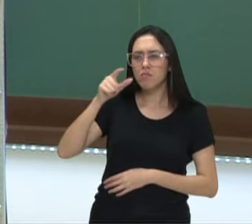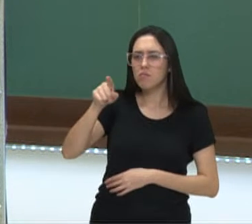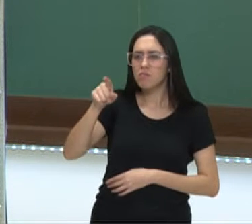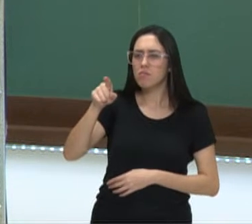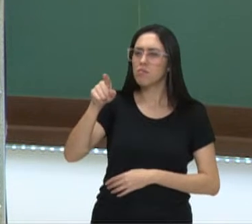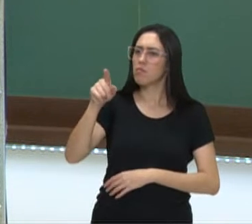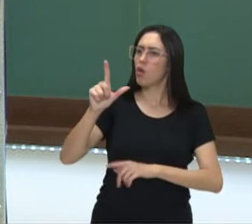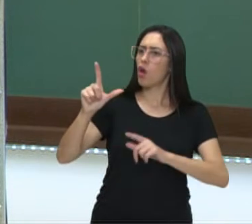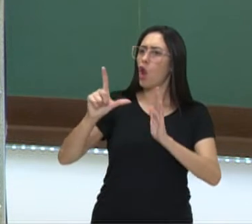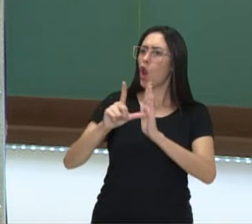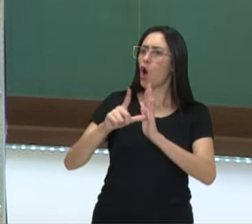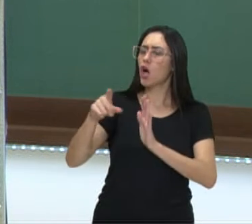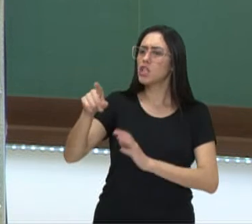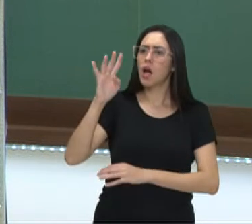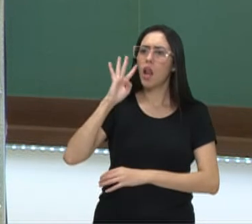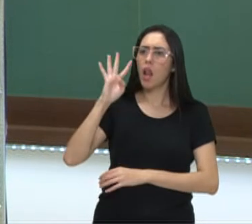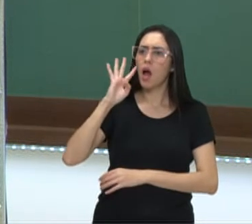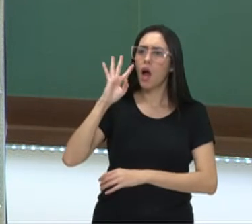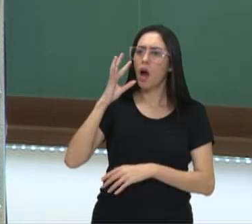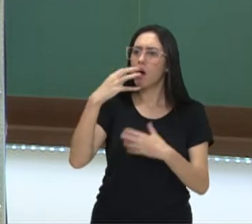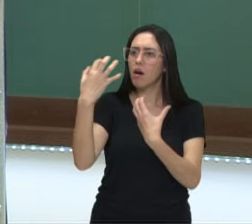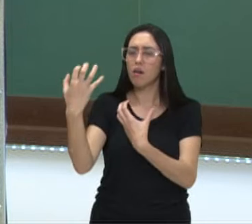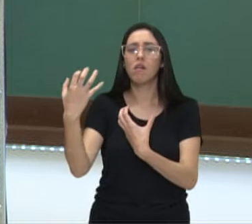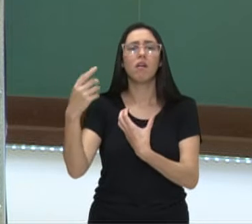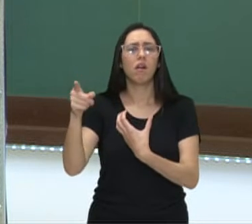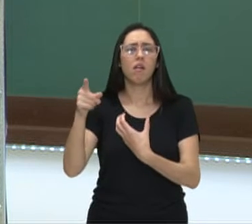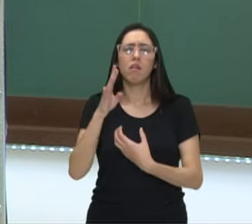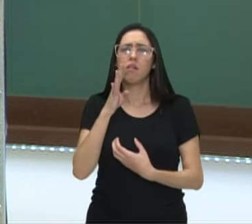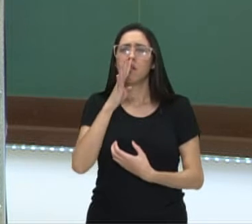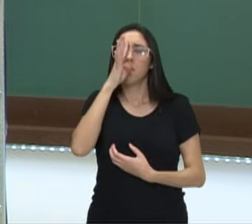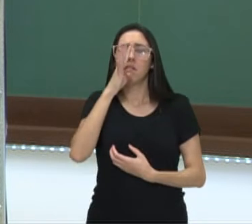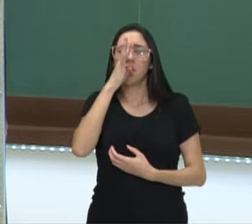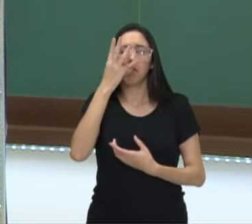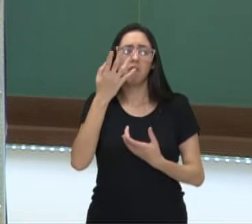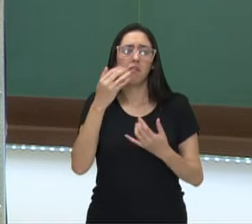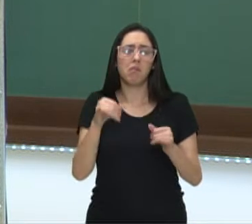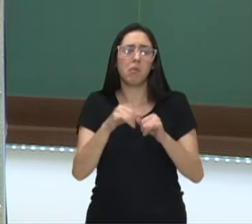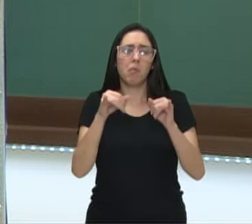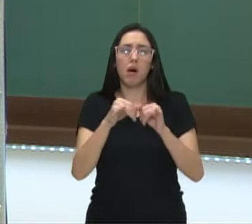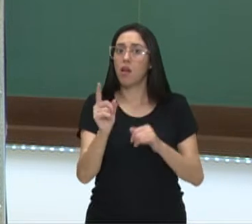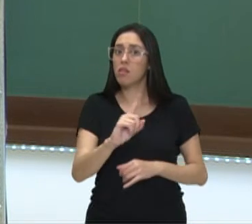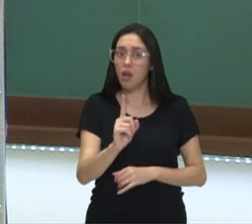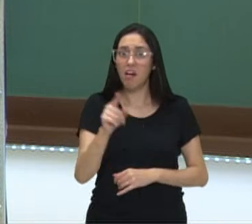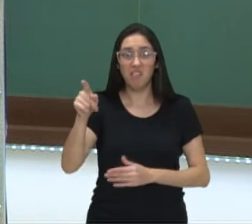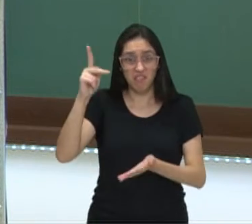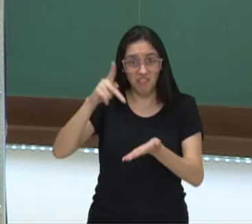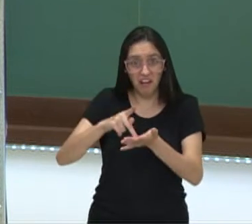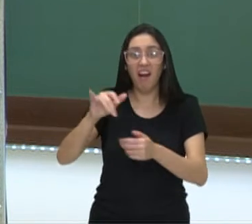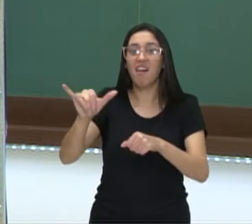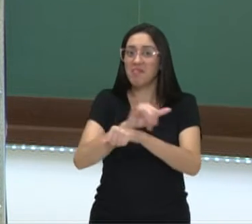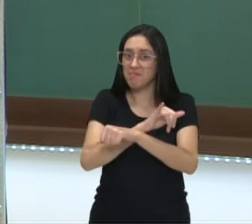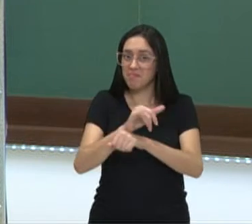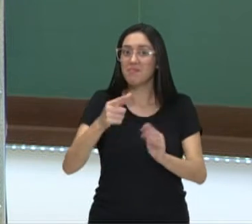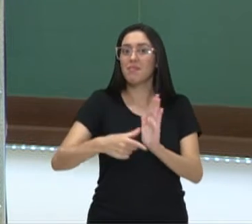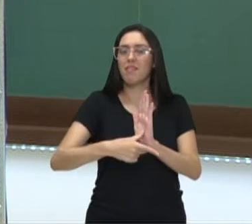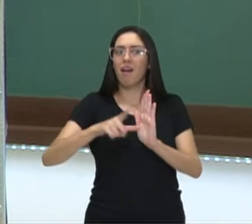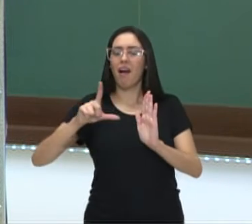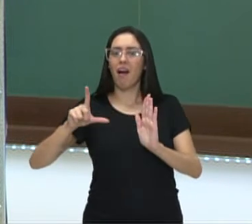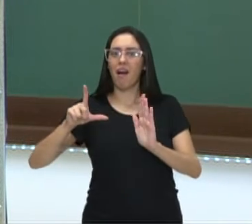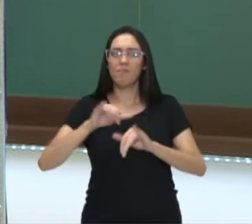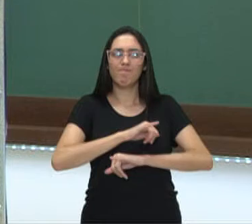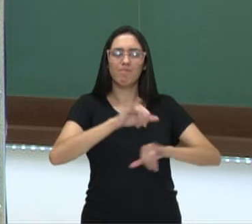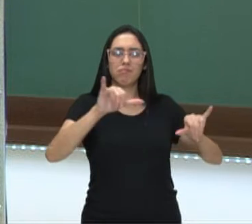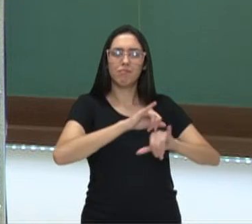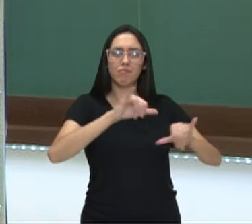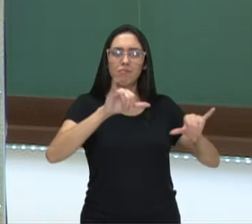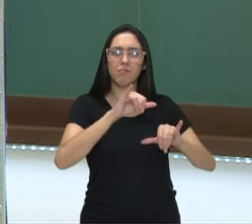acaso, isso é proposital. Isso são formas de induzir você ao consumo, de fazer com que você conheça